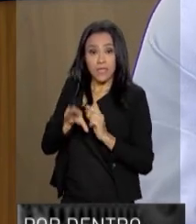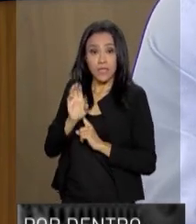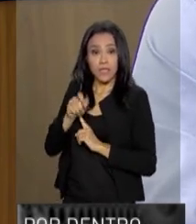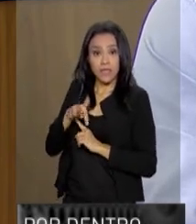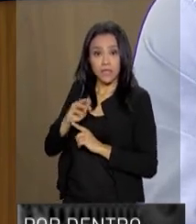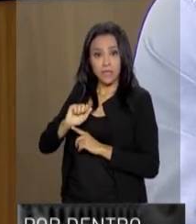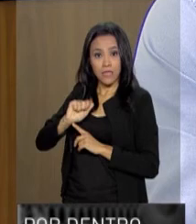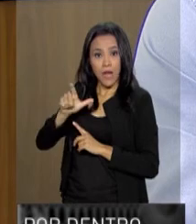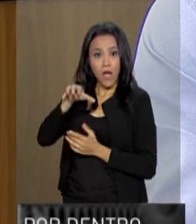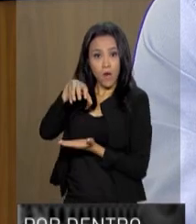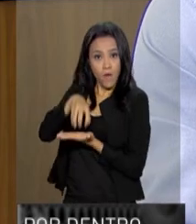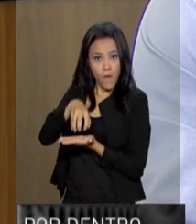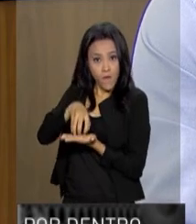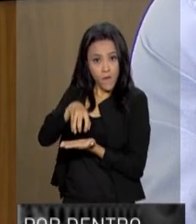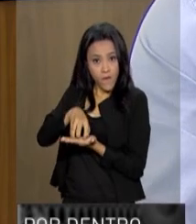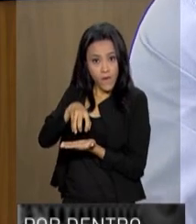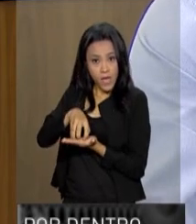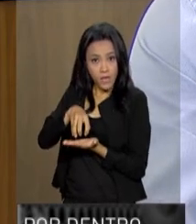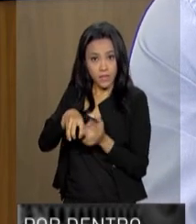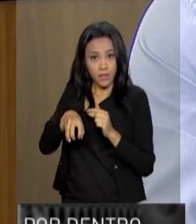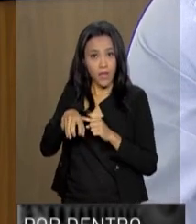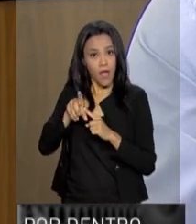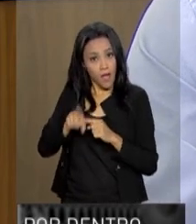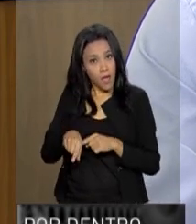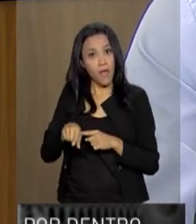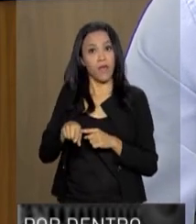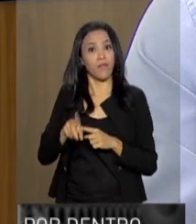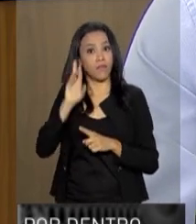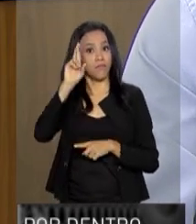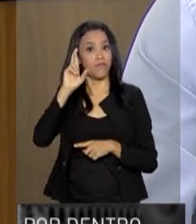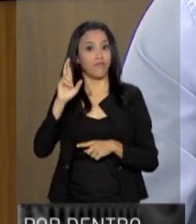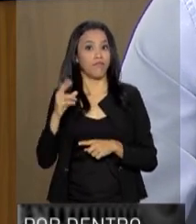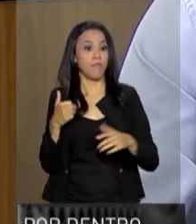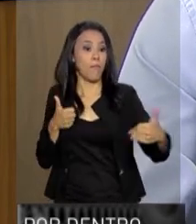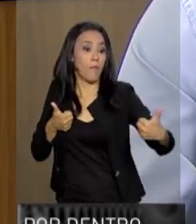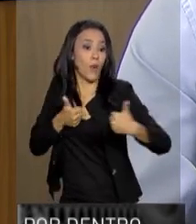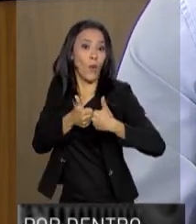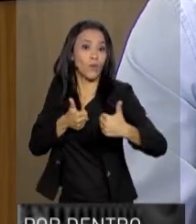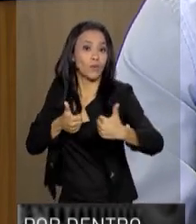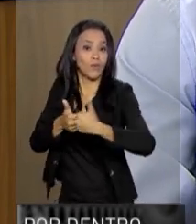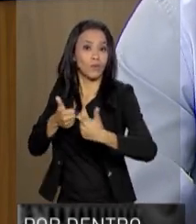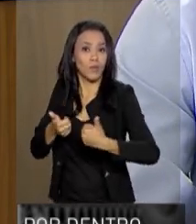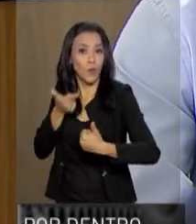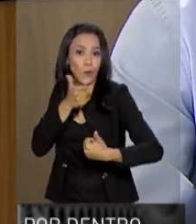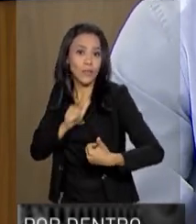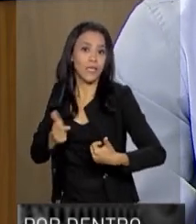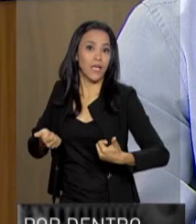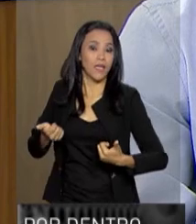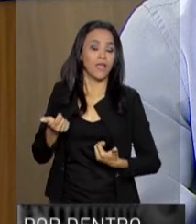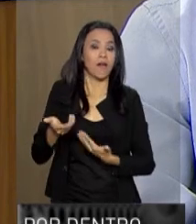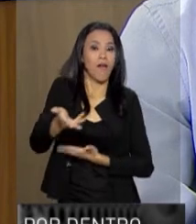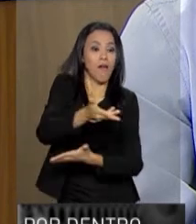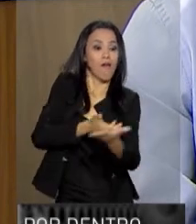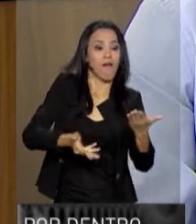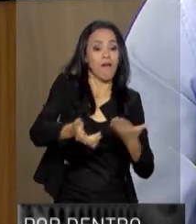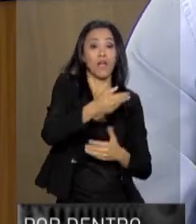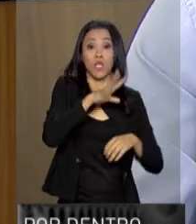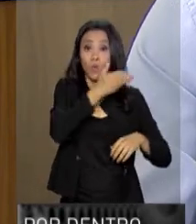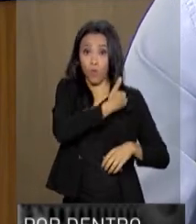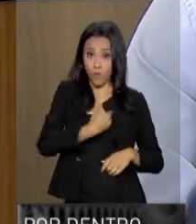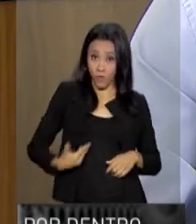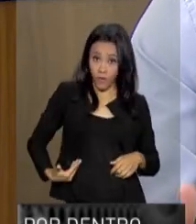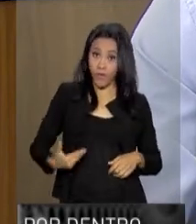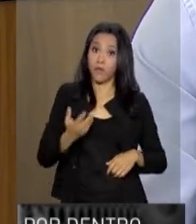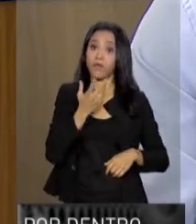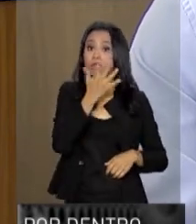esses movimentos reais é muito próximo e o governo tem buscado dialogar com esses setores sociais na